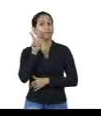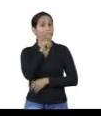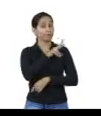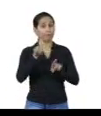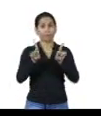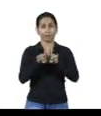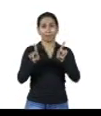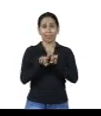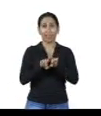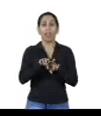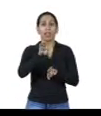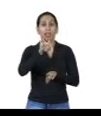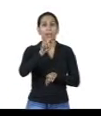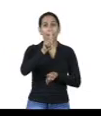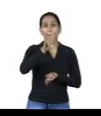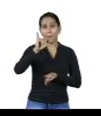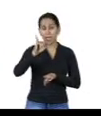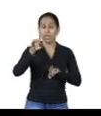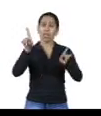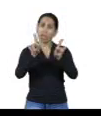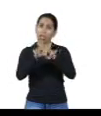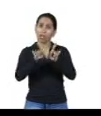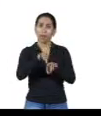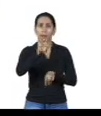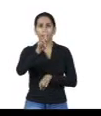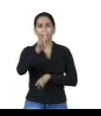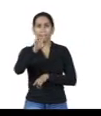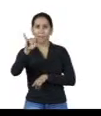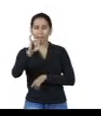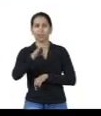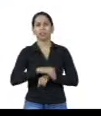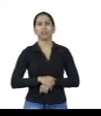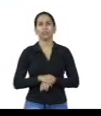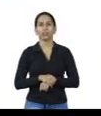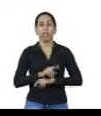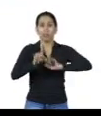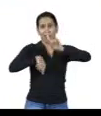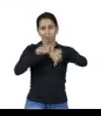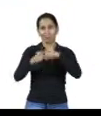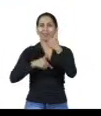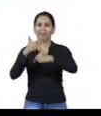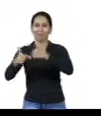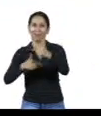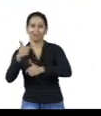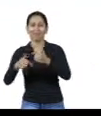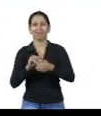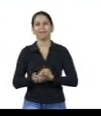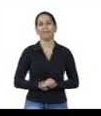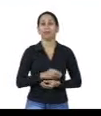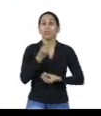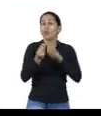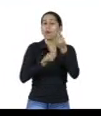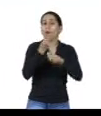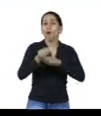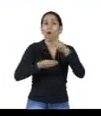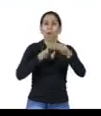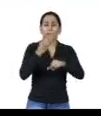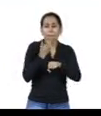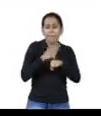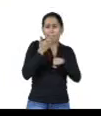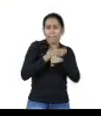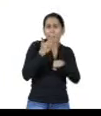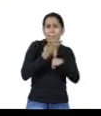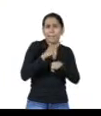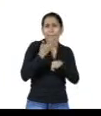que precisam ser respeitadas pela empresa e pelo trabalhador antes de começar qualquer rotina. E como o treinamento deve ser